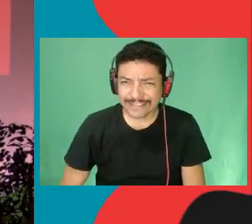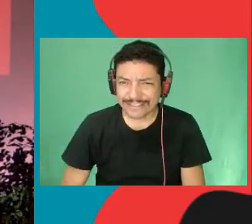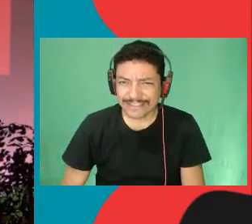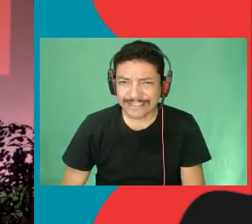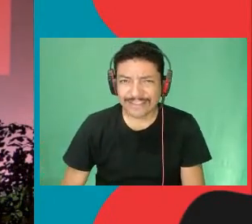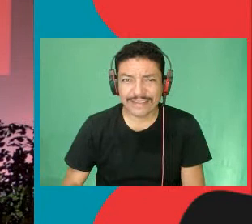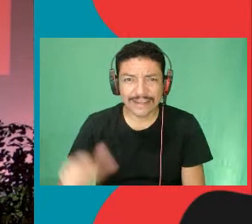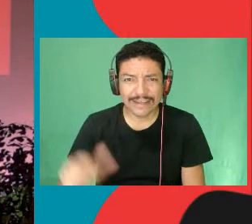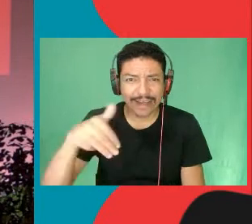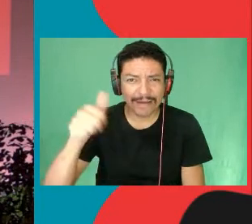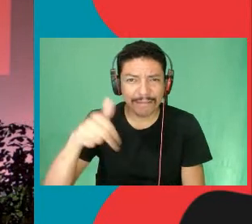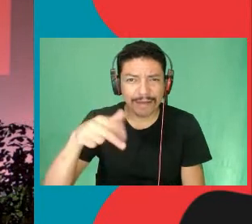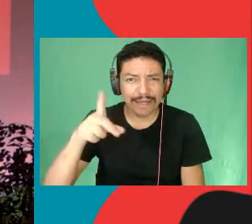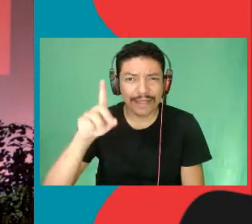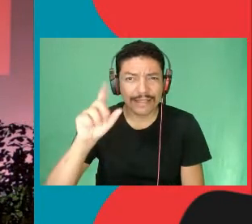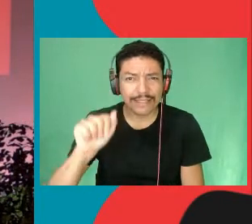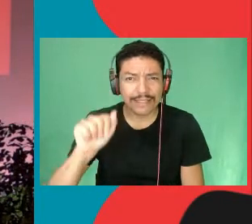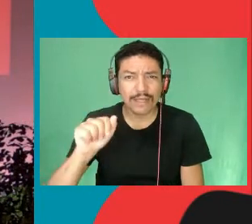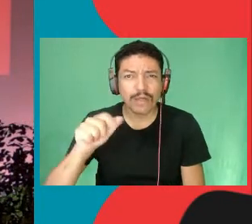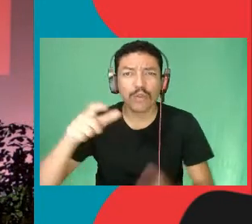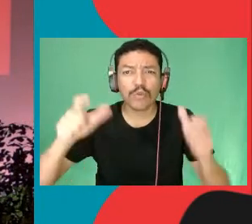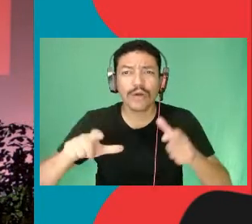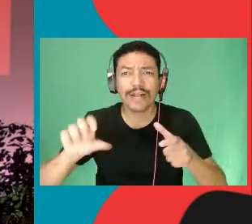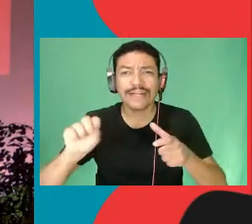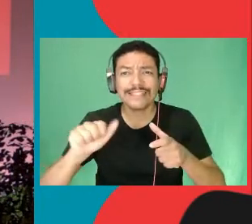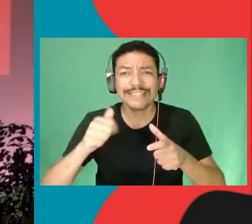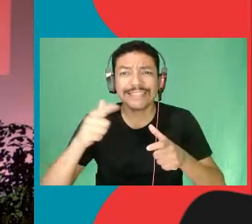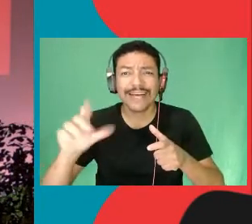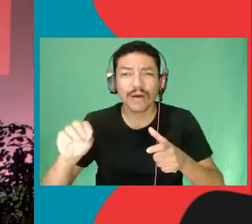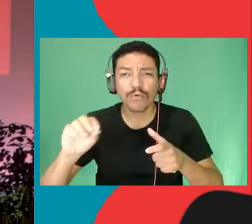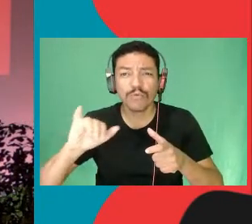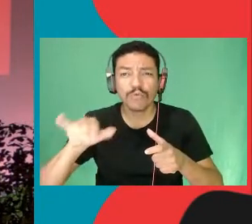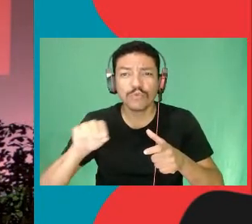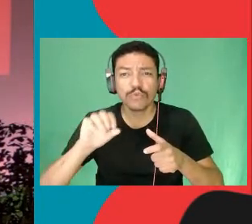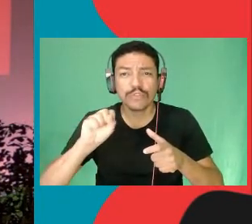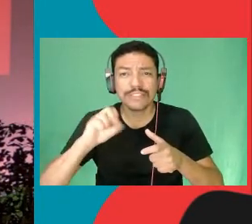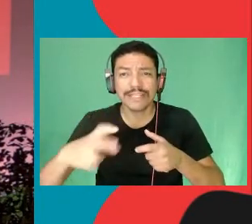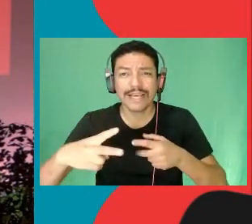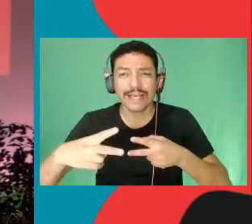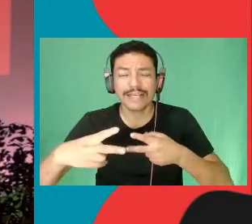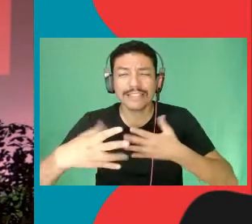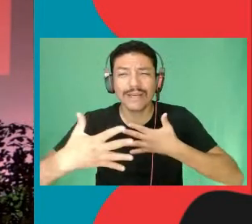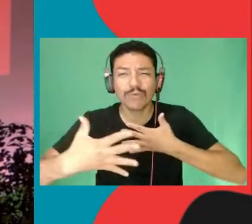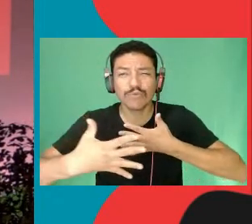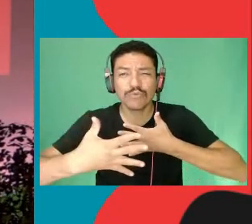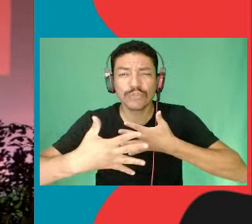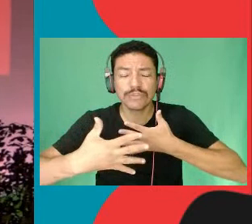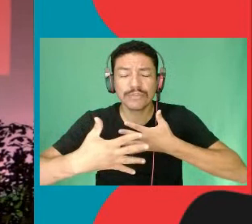Amanda de São José dos Campos. São José dos Campos, São Paulo, né? Estado de São Paulo.